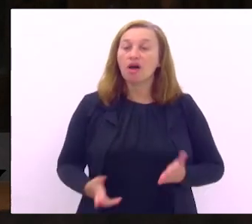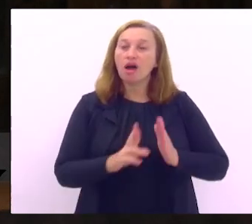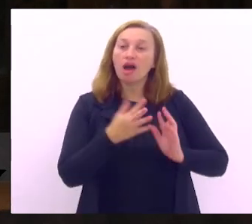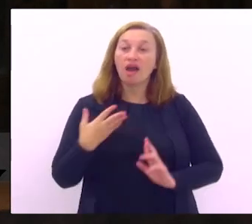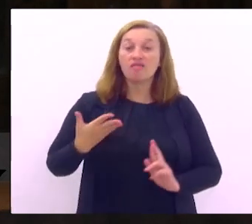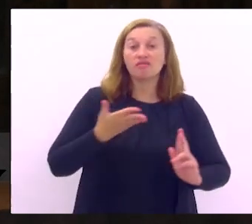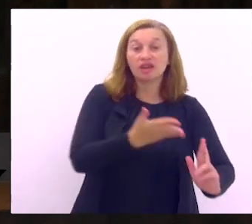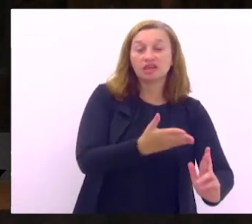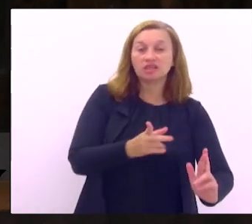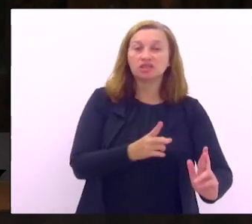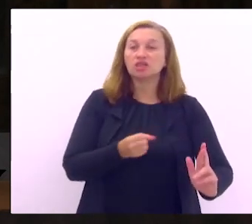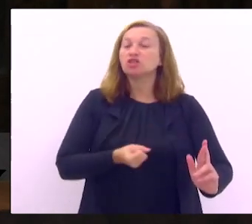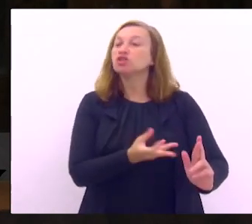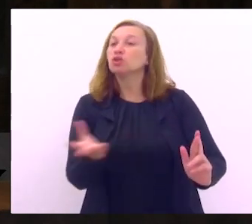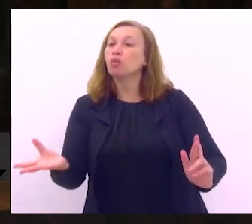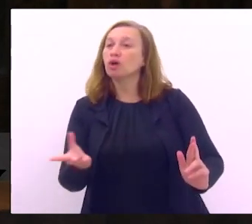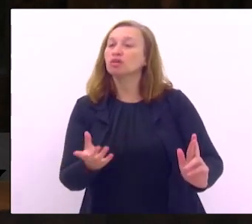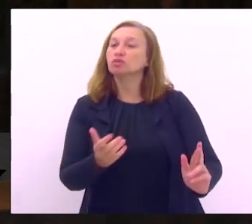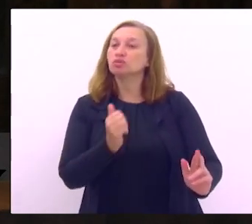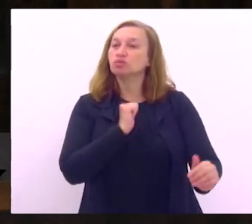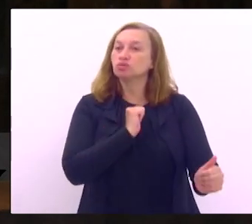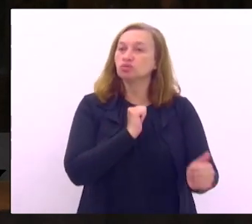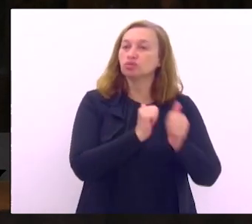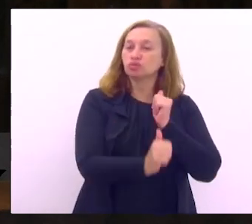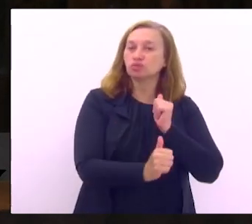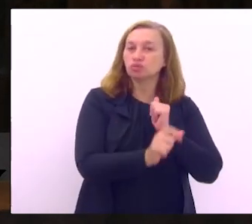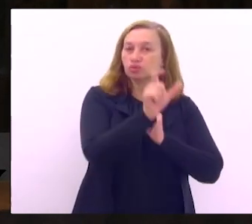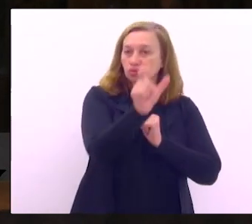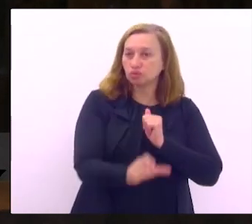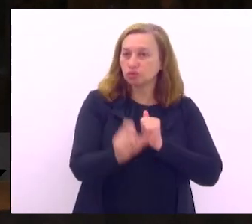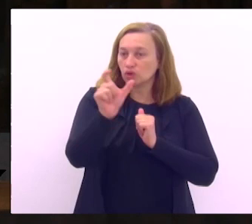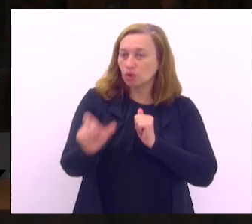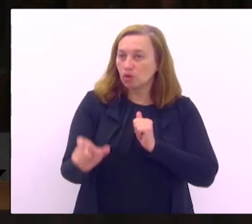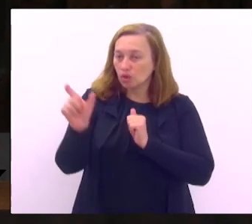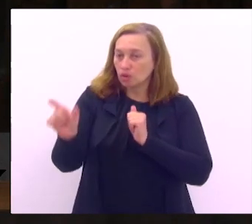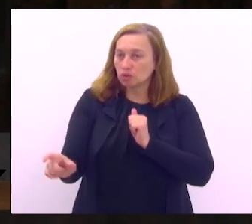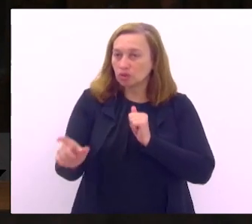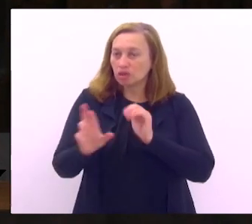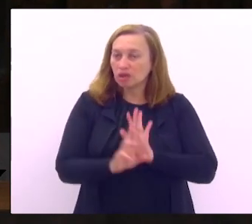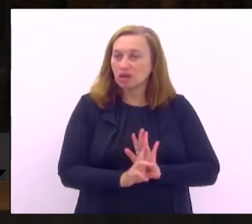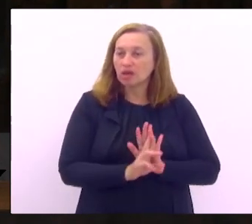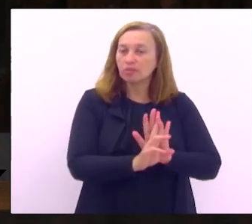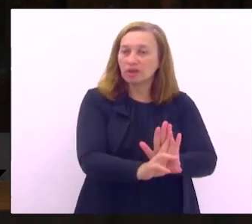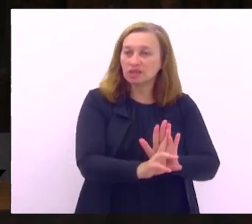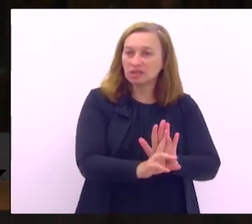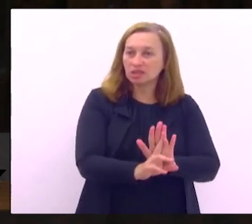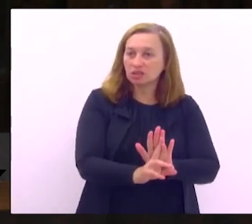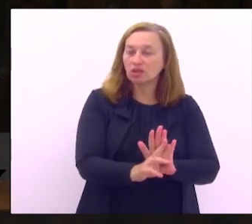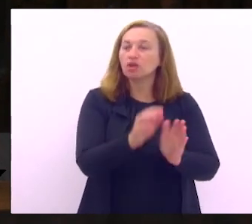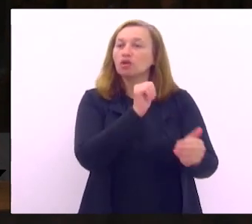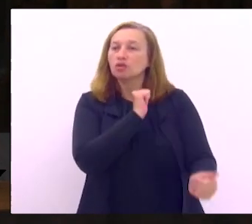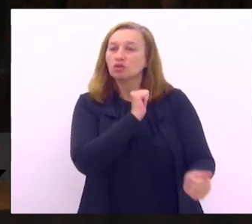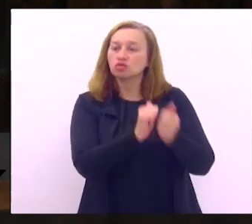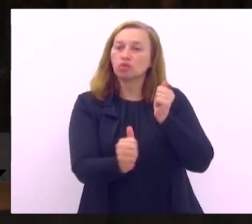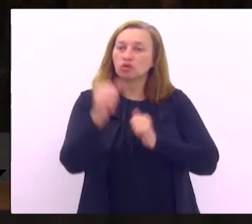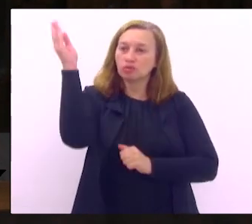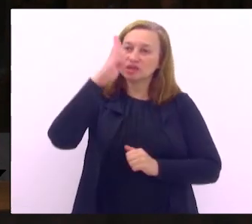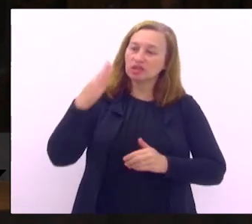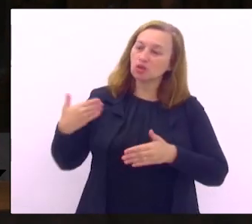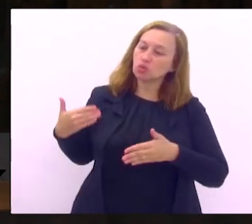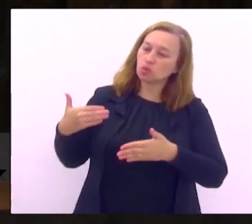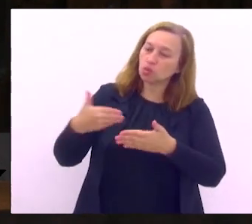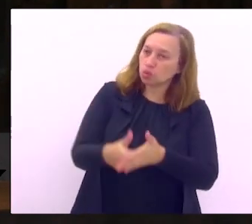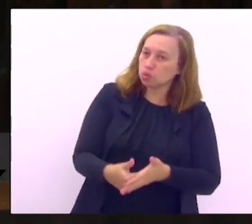os nossos atletas que representam e representaram o esporte brasileiro ao longo da sua trajetória,